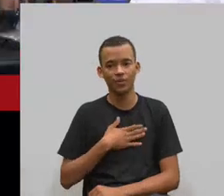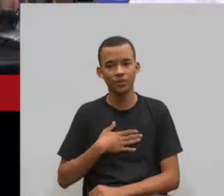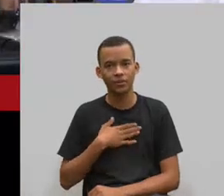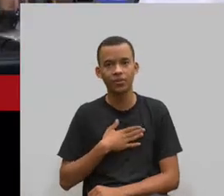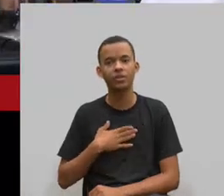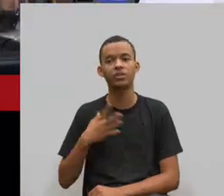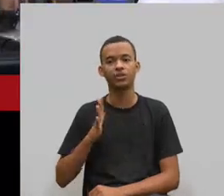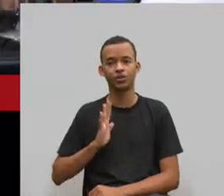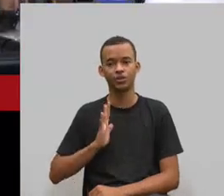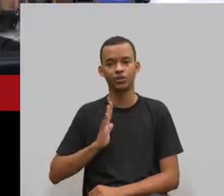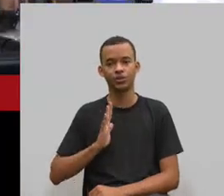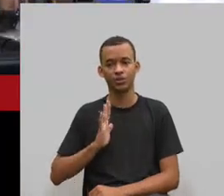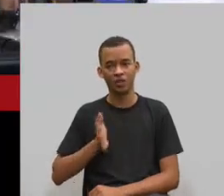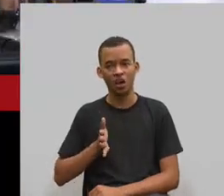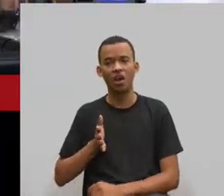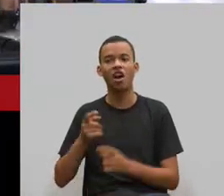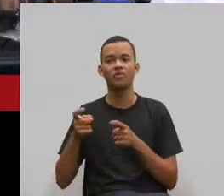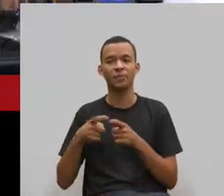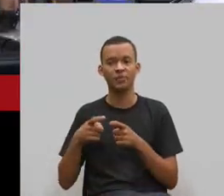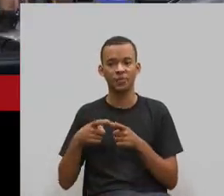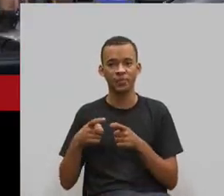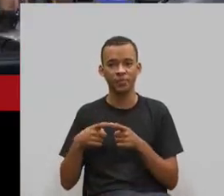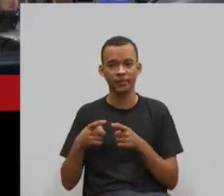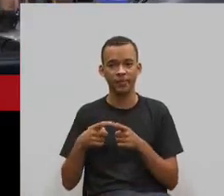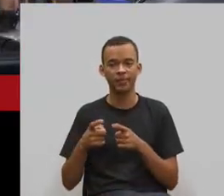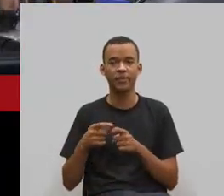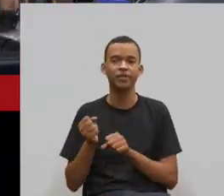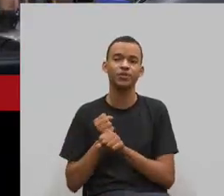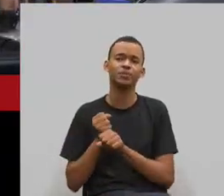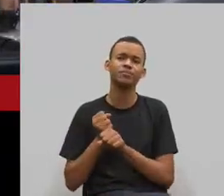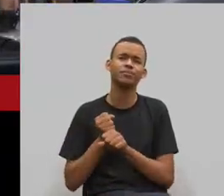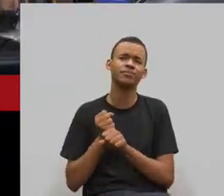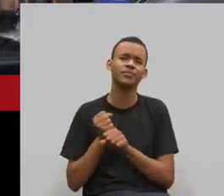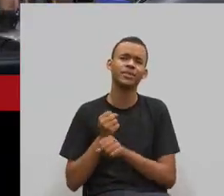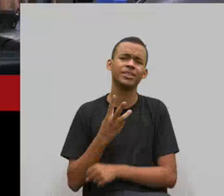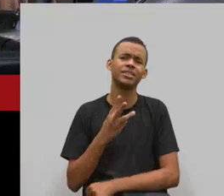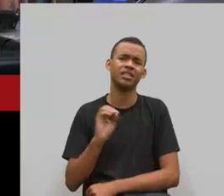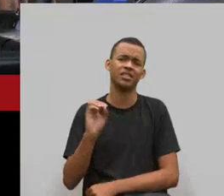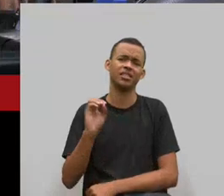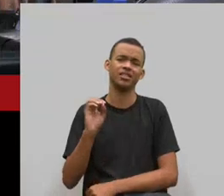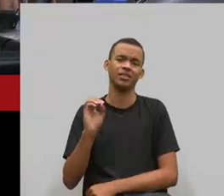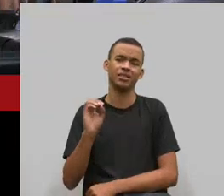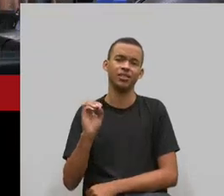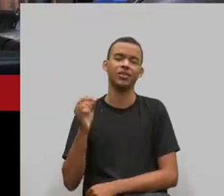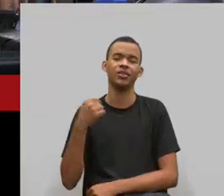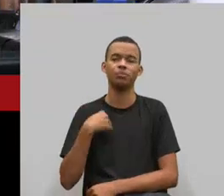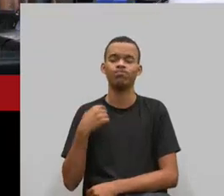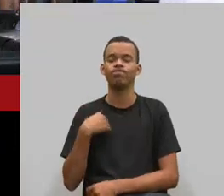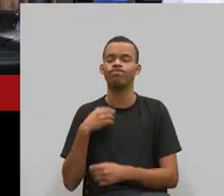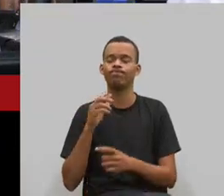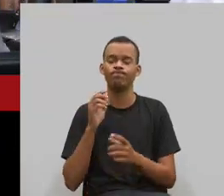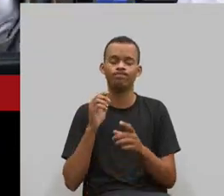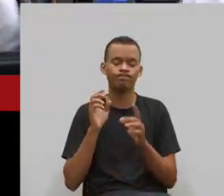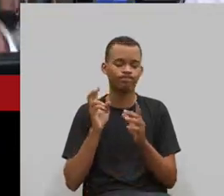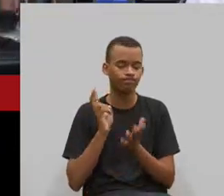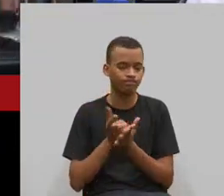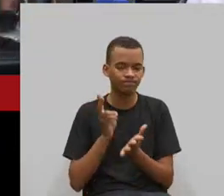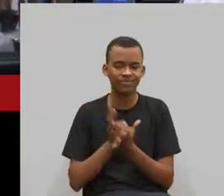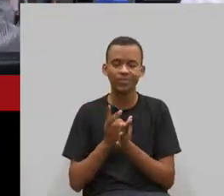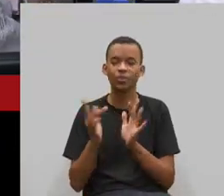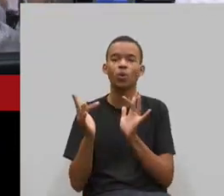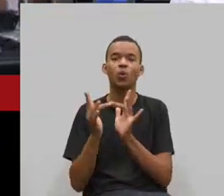mais de 30 anos ortopedista lidei a vida inteira com deficientes especialmente deficientes